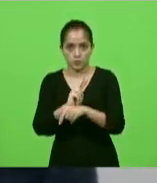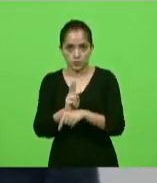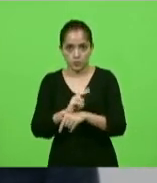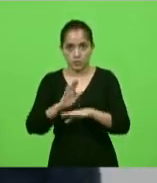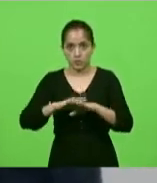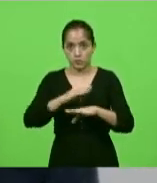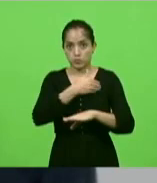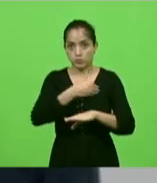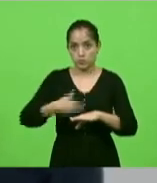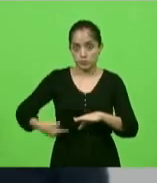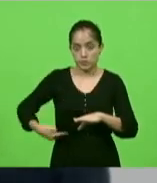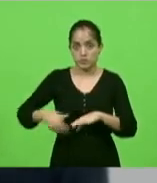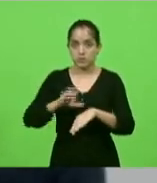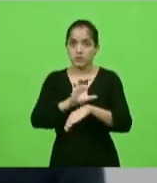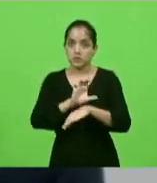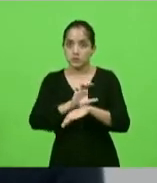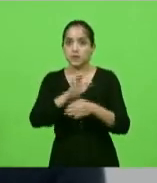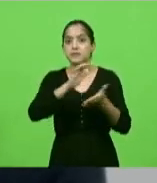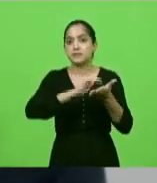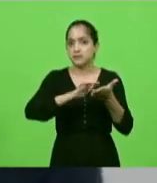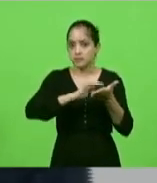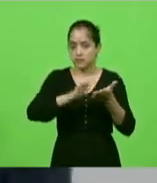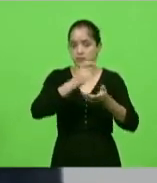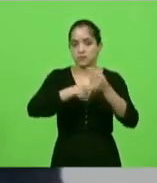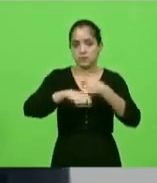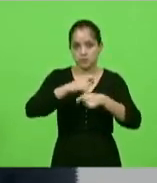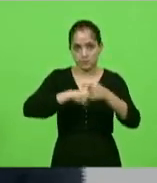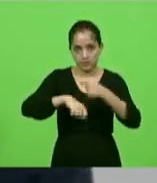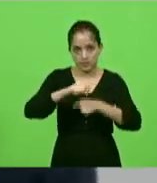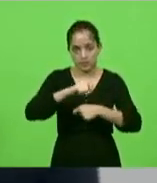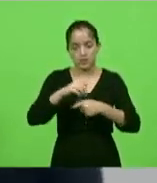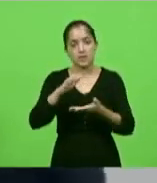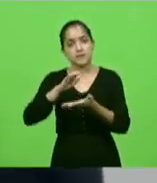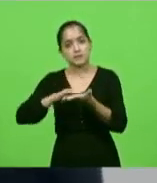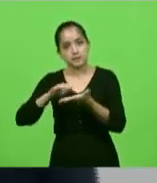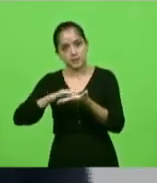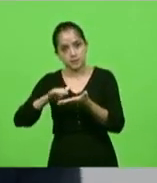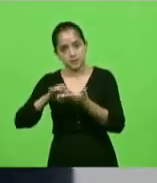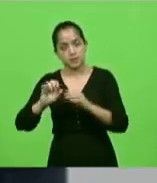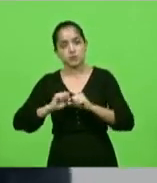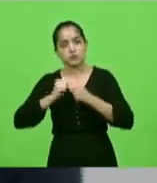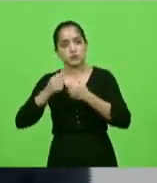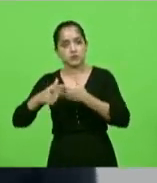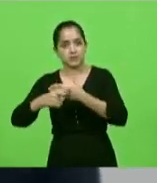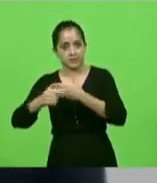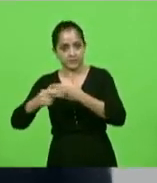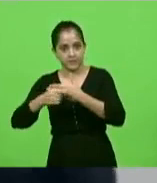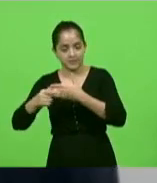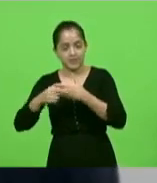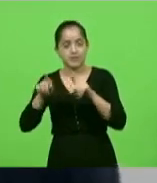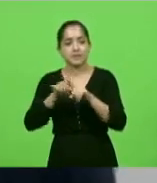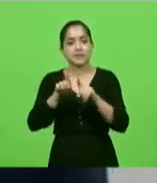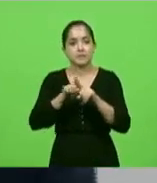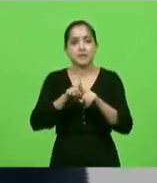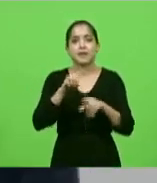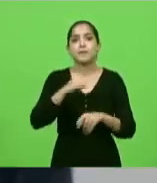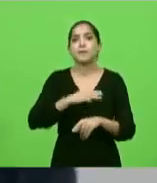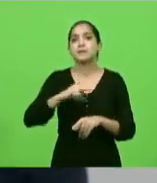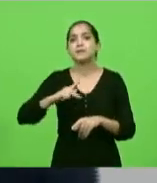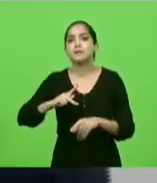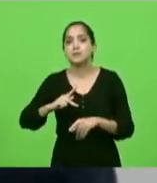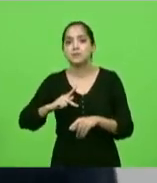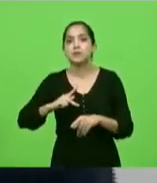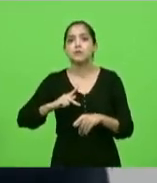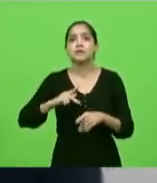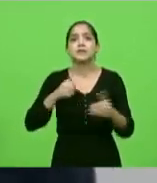Estado, tais como Secretaria de Administração, Secretaria de Defesa Civil, Ministério Público de Santa